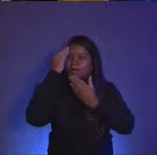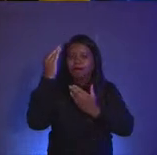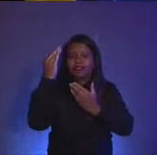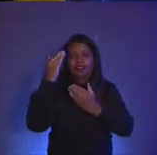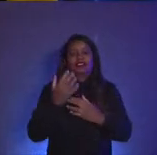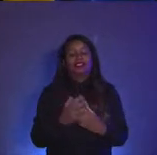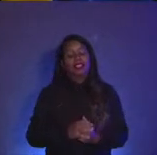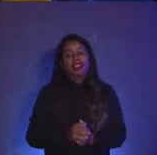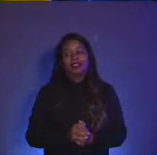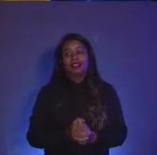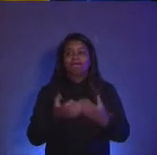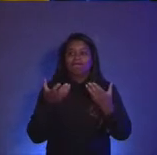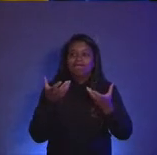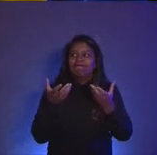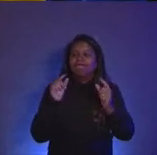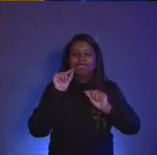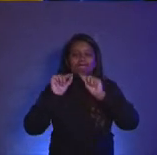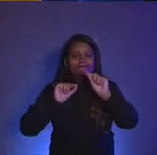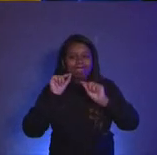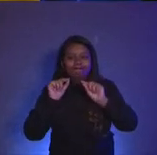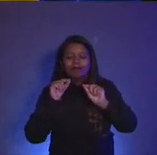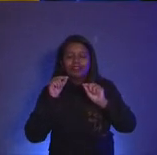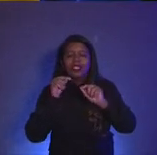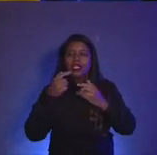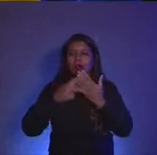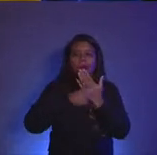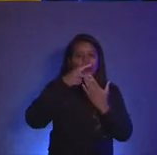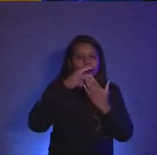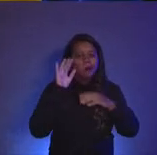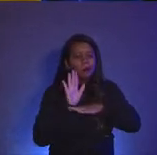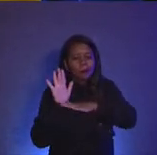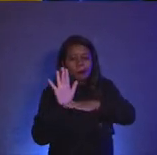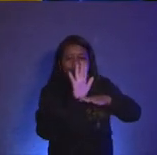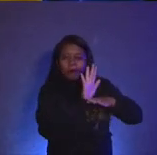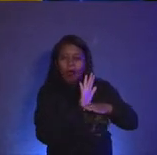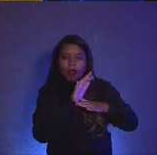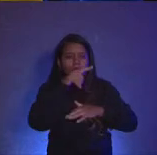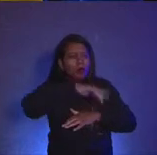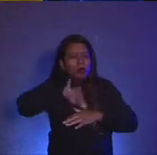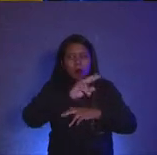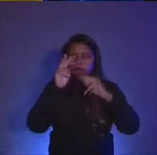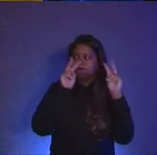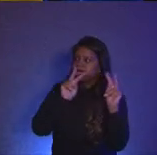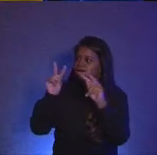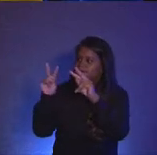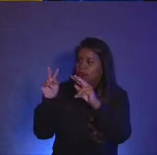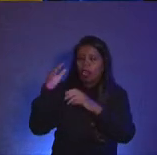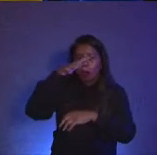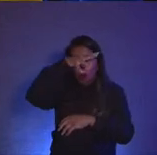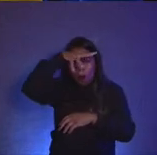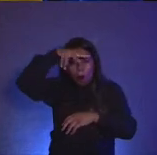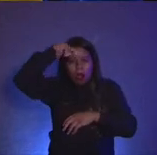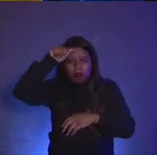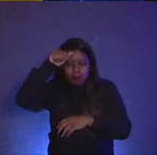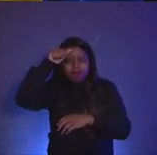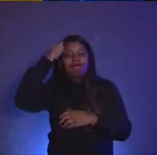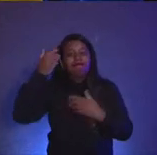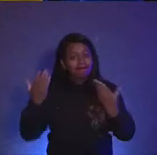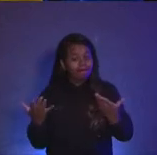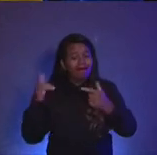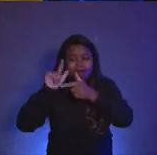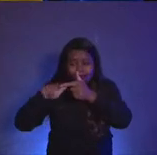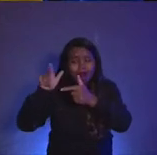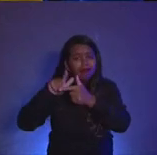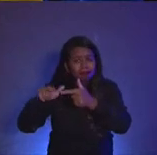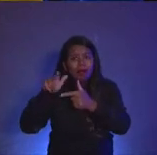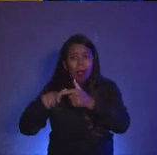que ajude também a visibilizar cada vez mais esse problema, né, que é um problema